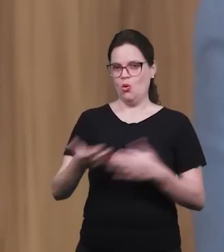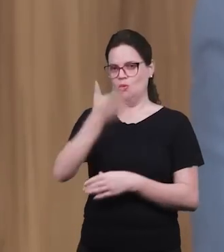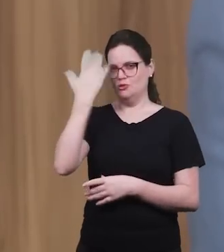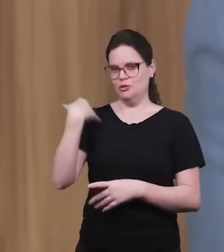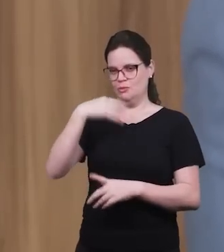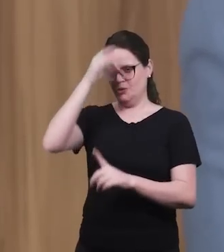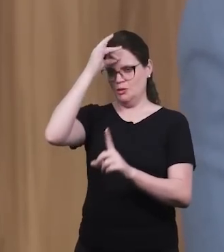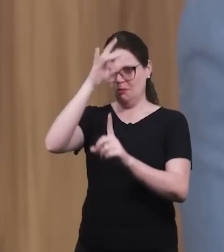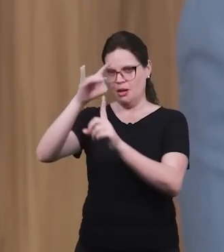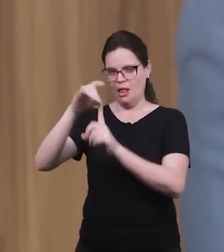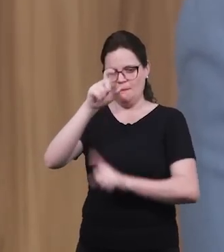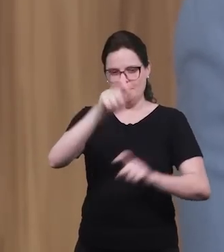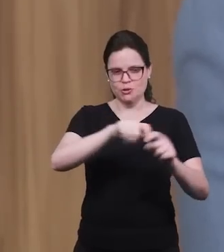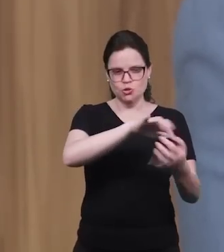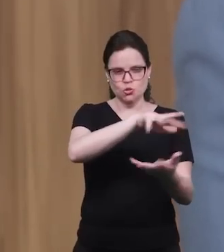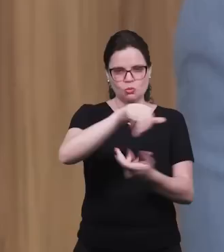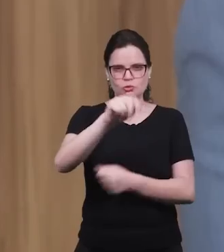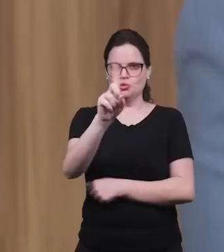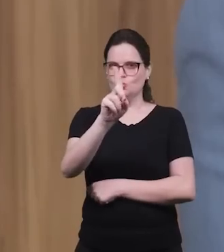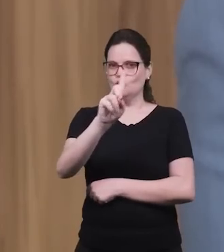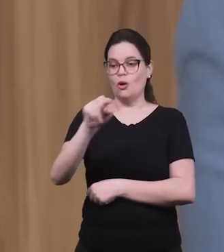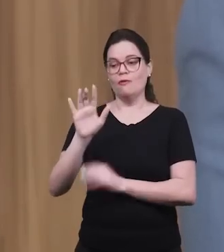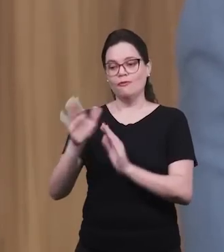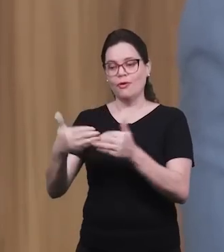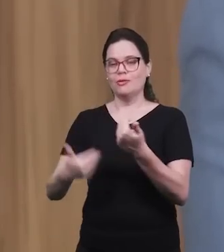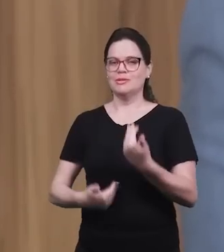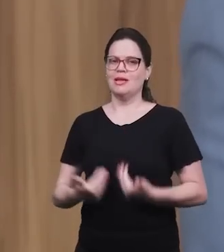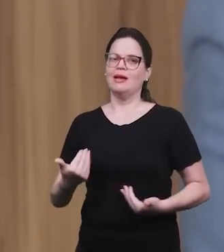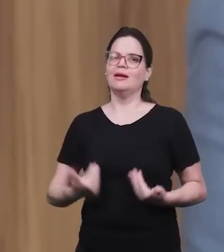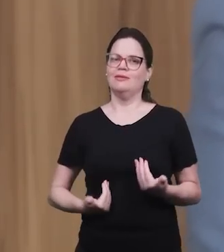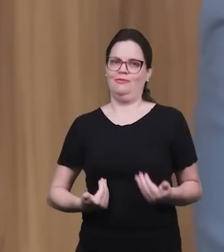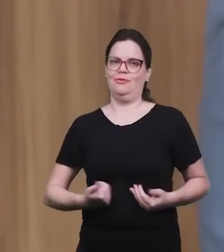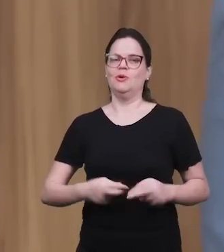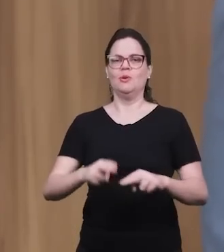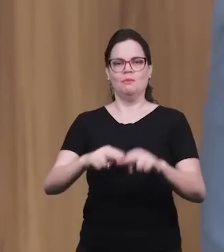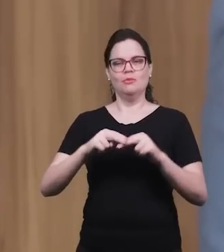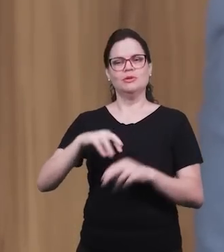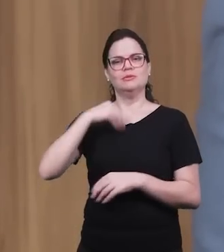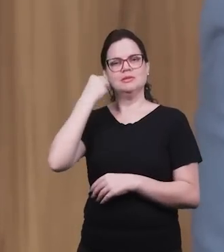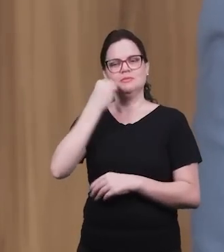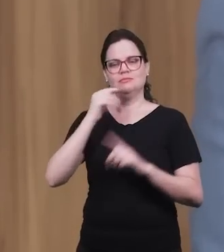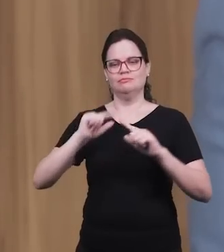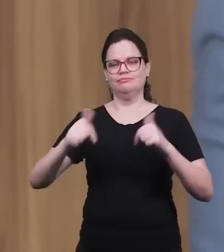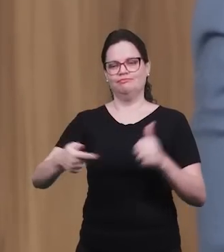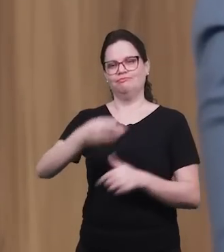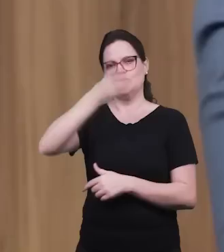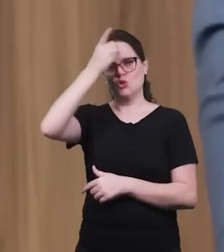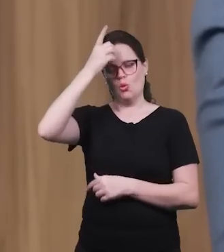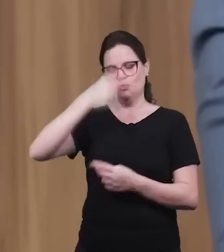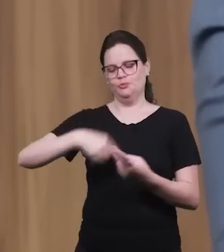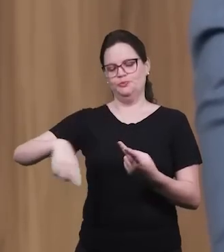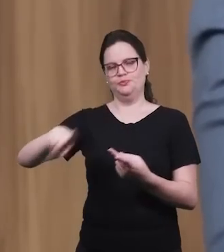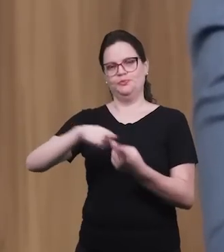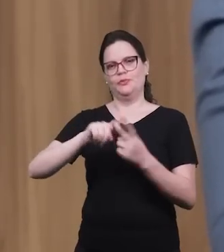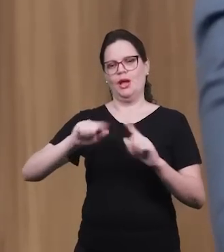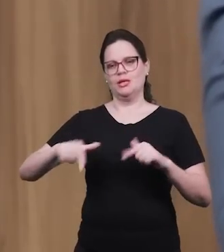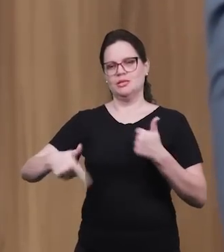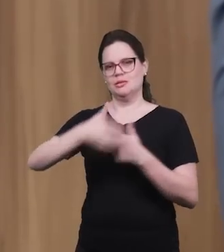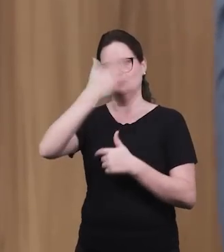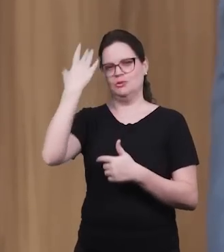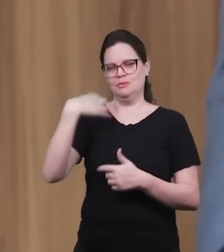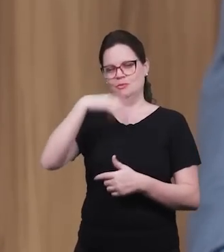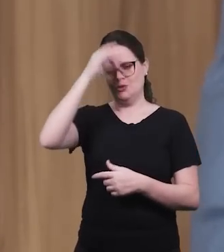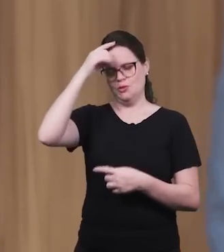fiel. E é o bom vinho por quê? Porque são as boas operações do Espírito Santo. Amém. Nós temos vivido isso, dons espirituais,